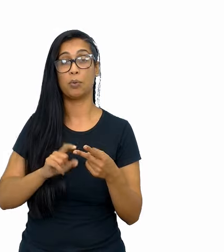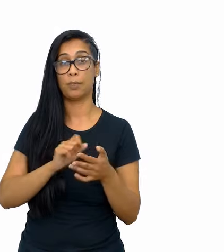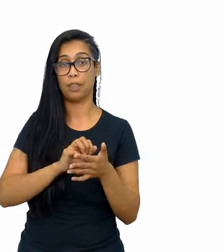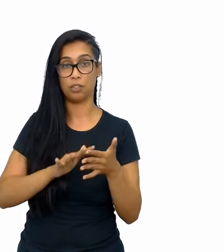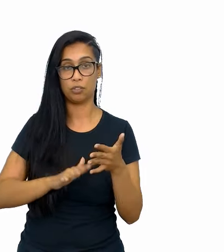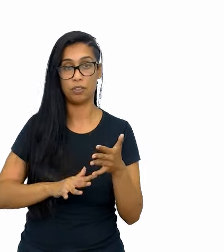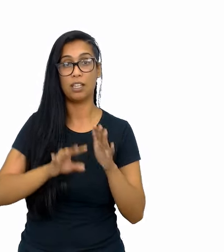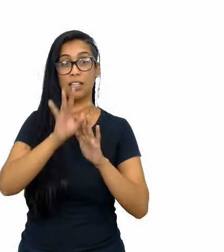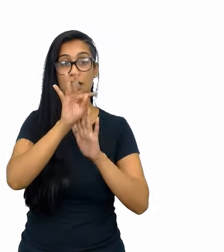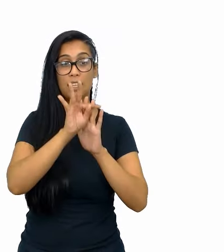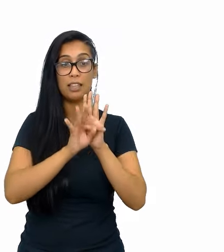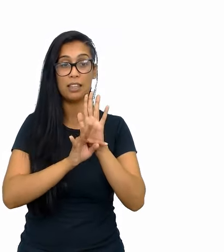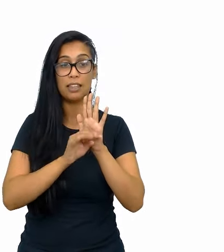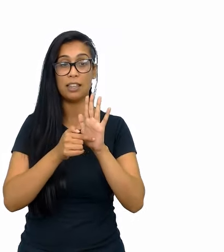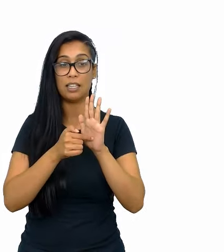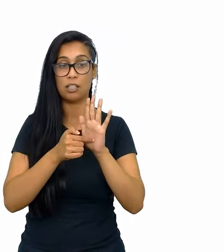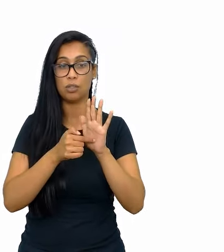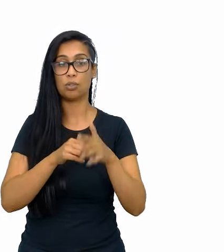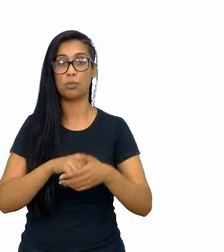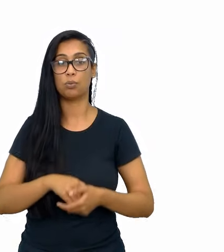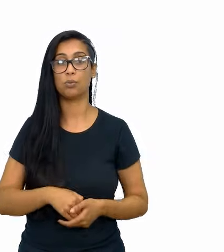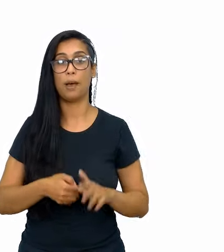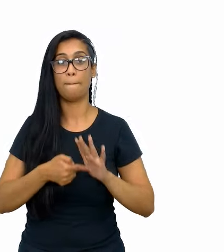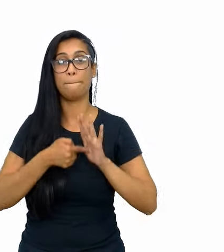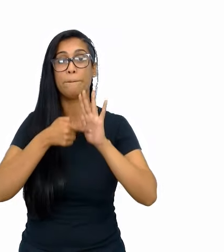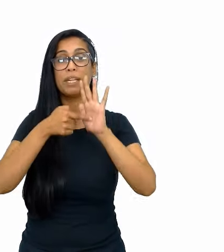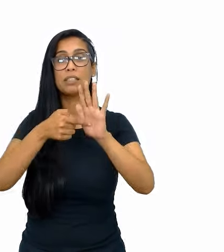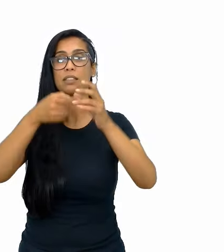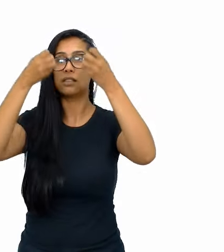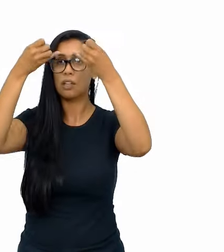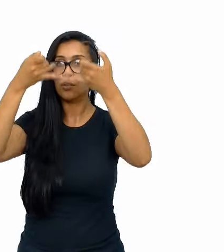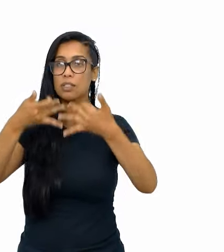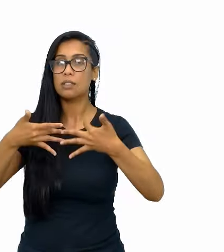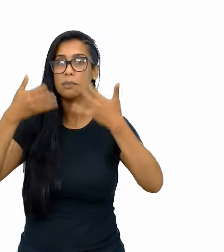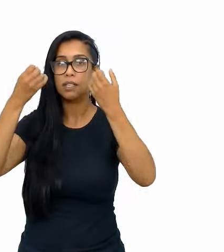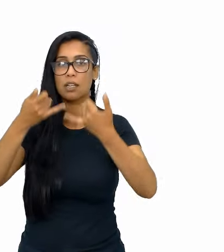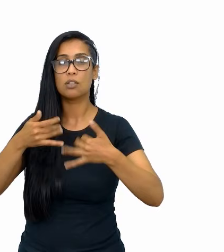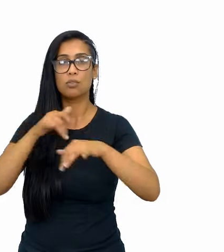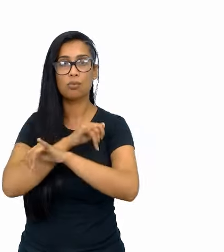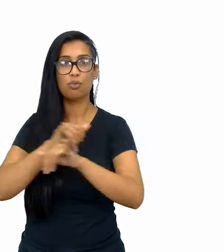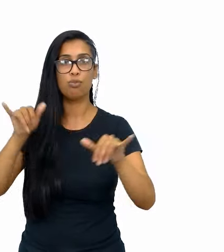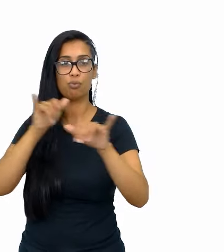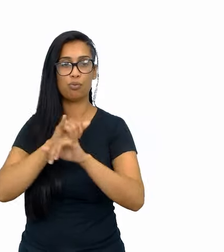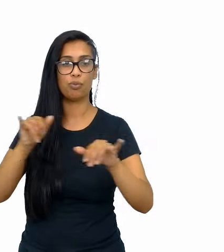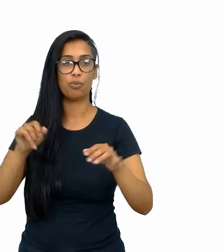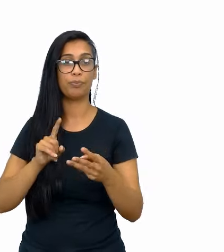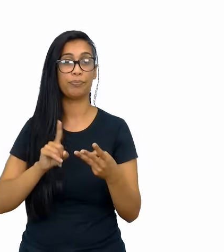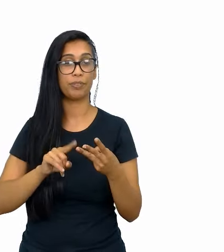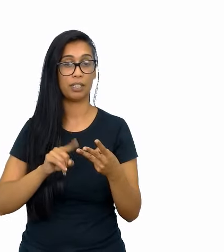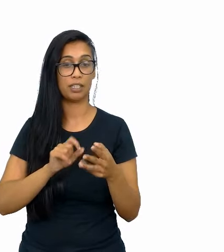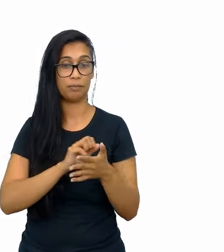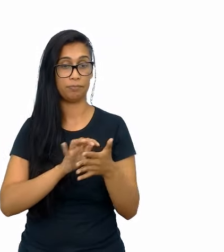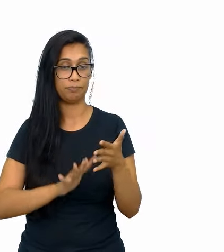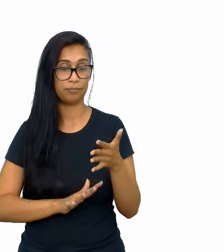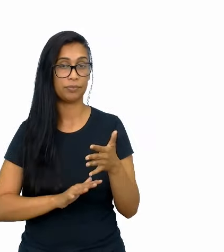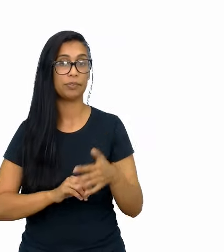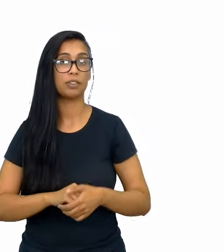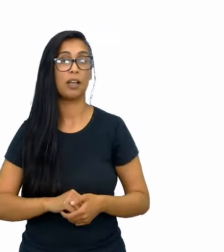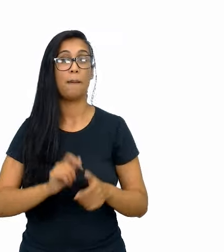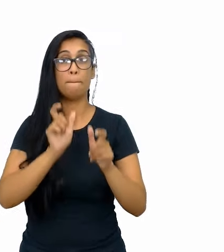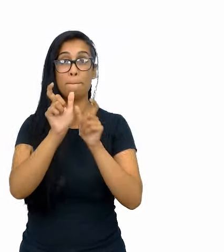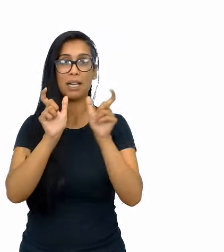texto expositivo sobre o relato. E já na atividade 3, né, é proposto o registro de palavras